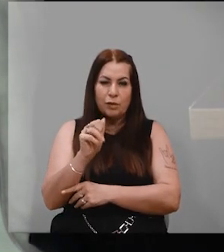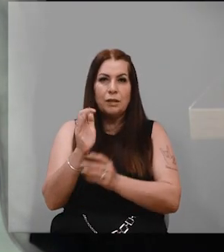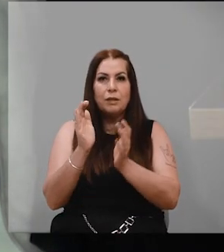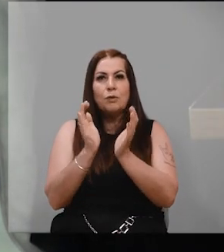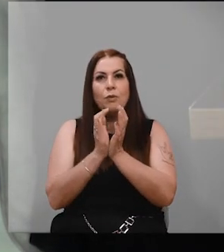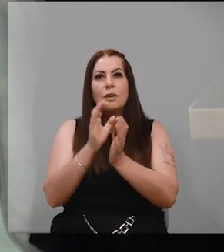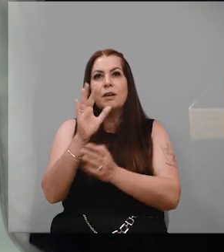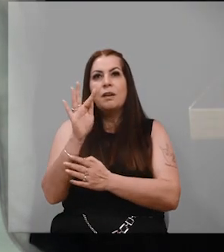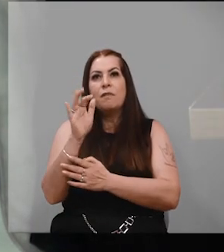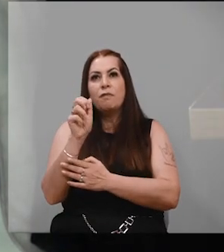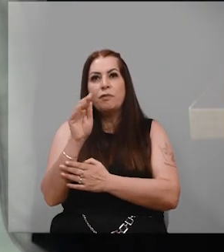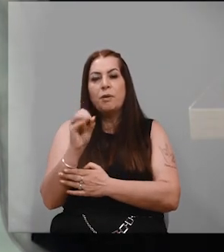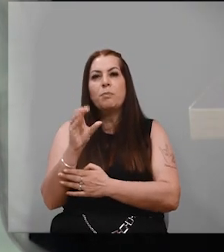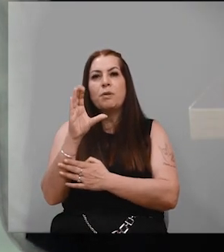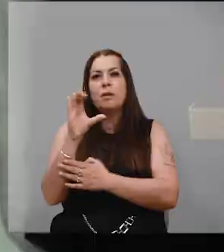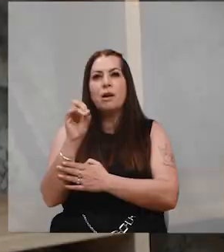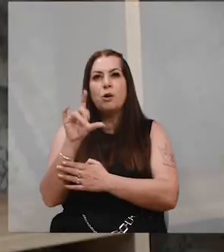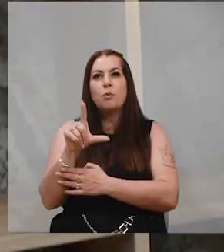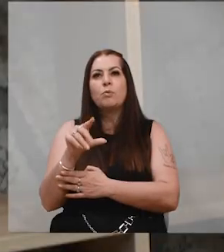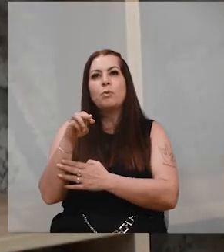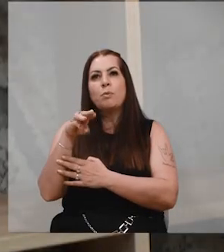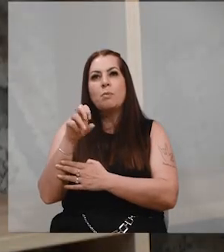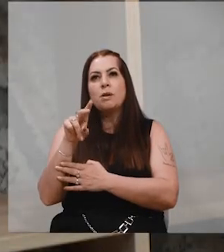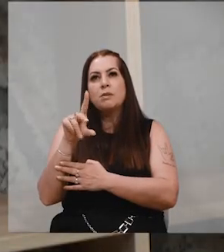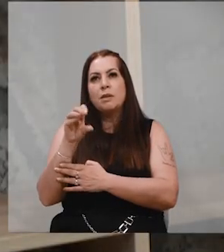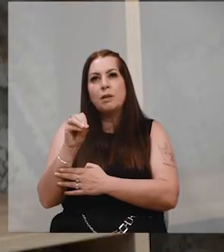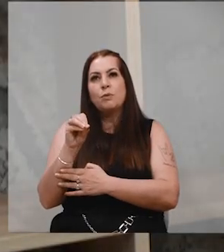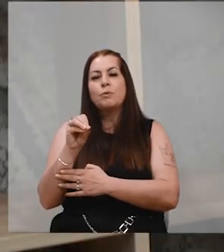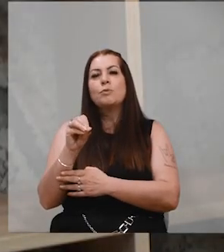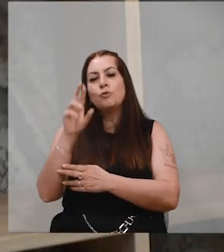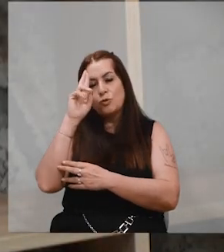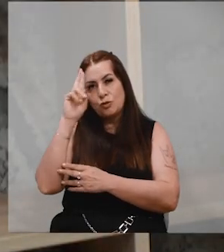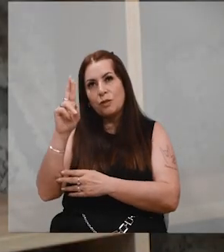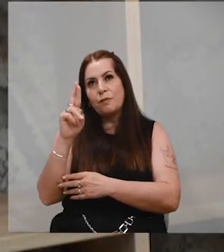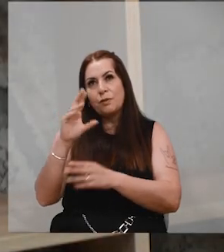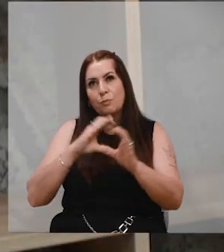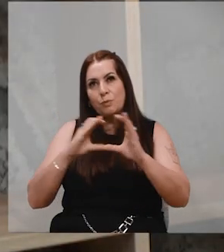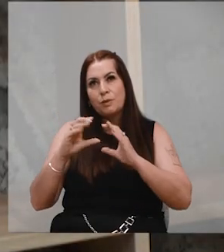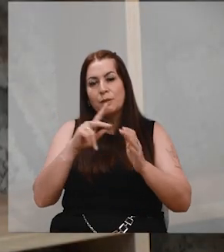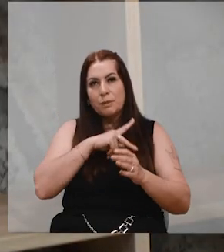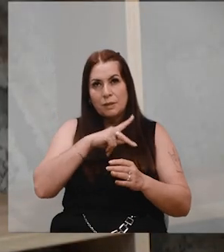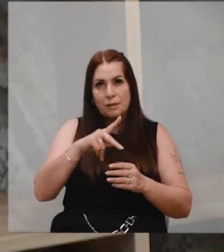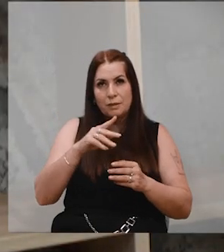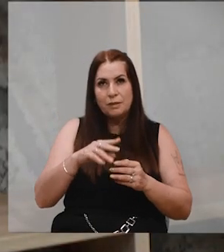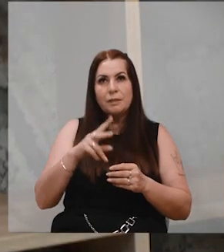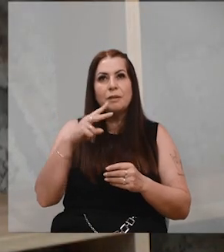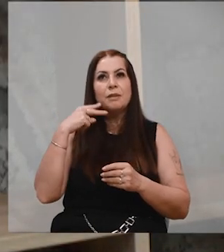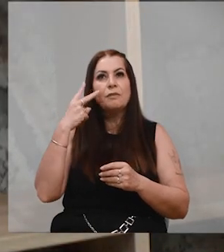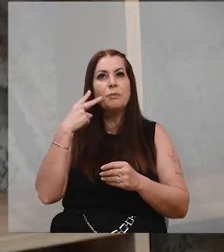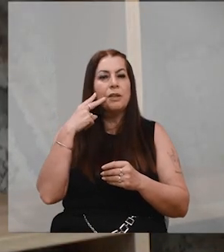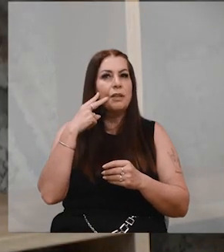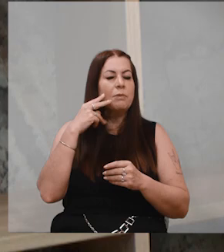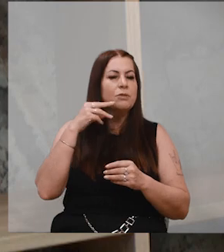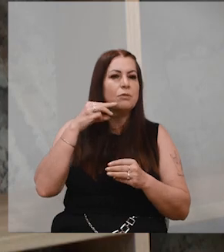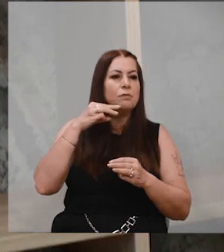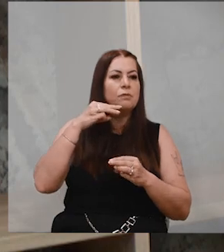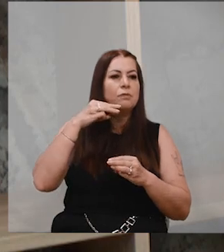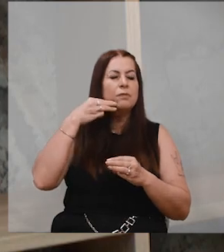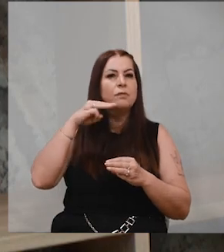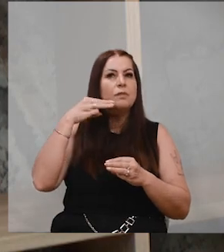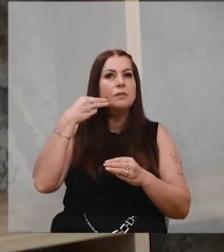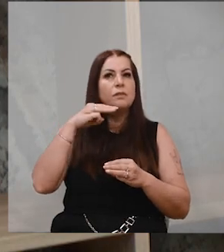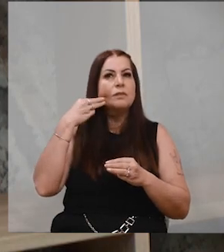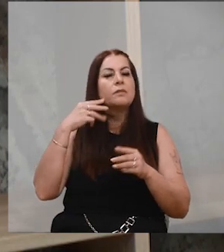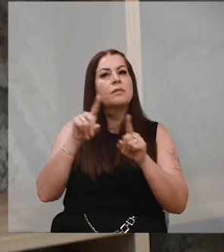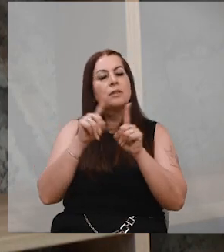aos colegas Fábio e Carol, ao Marcelo de Gregório, nosso chefe de comunicação, à presidência da casa, a vereadora Marisol Santos,